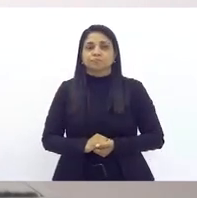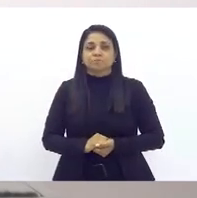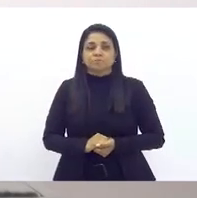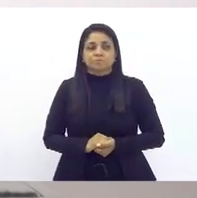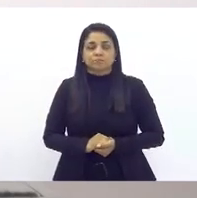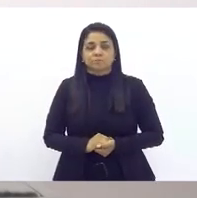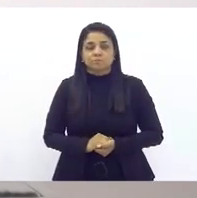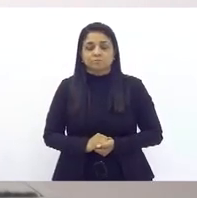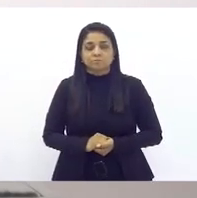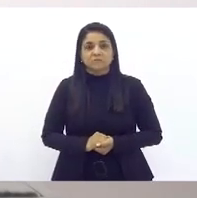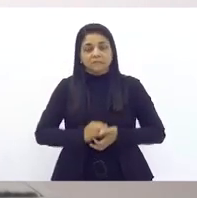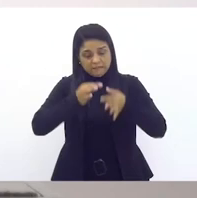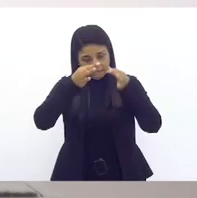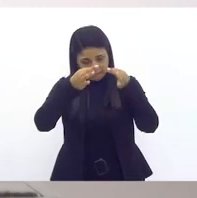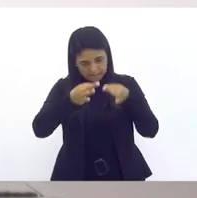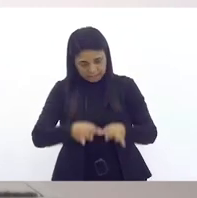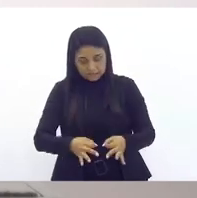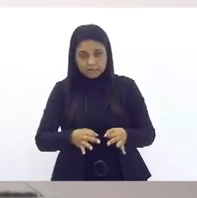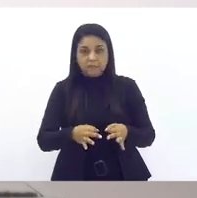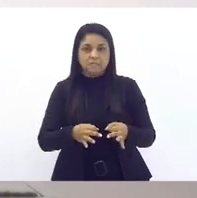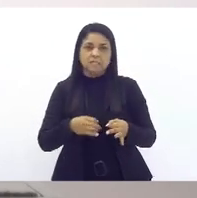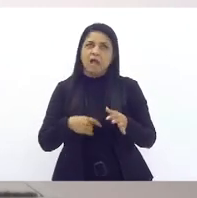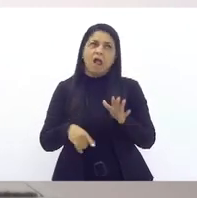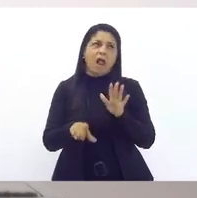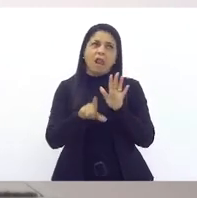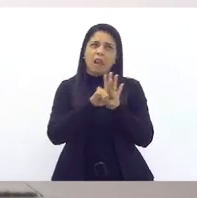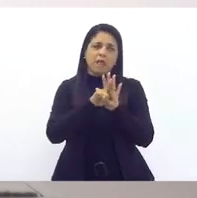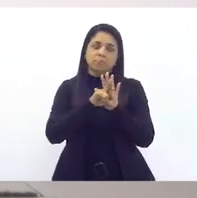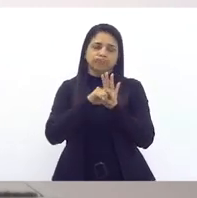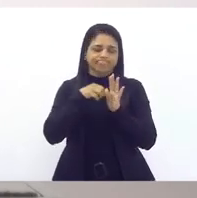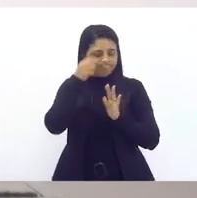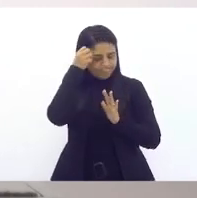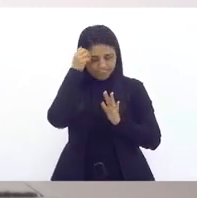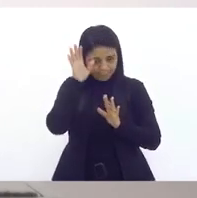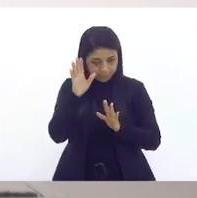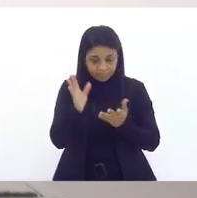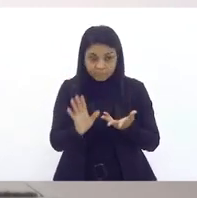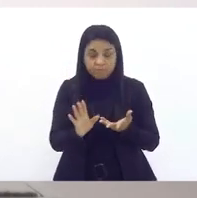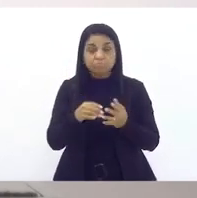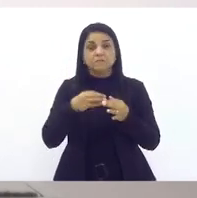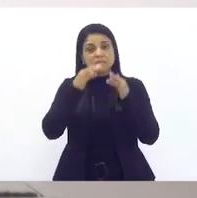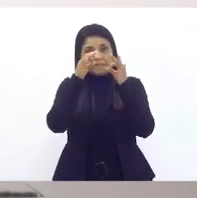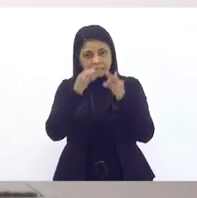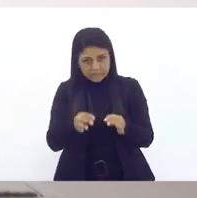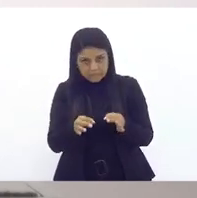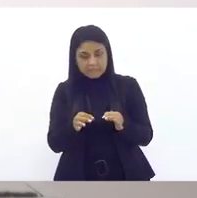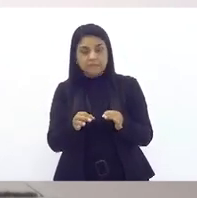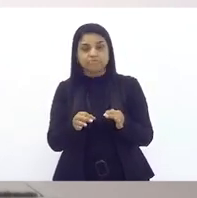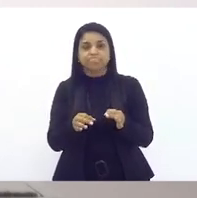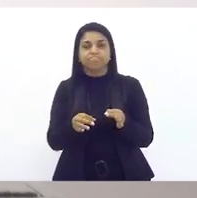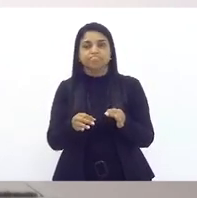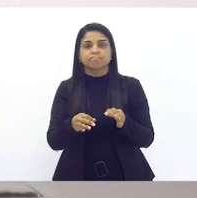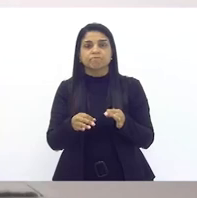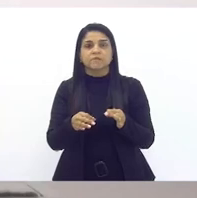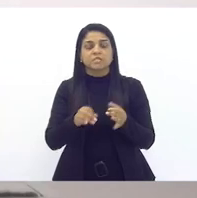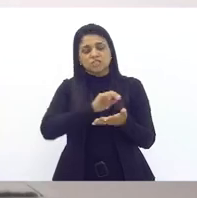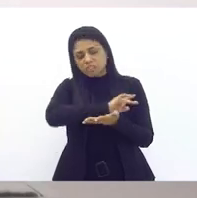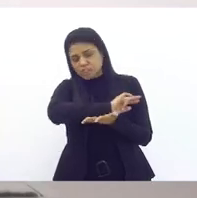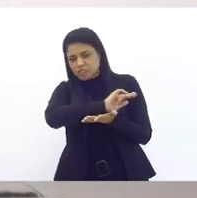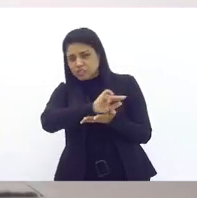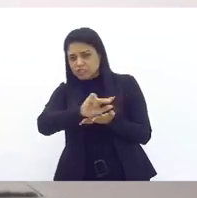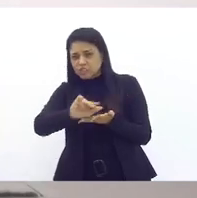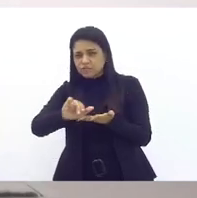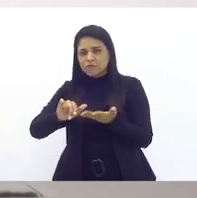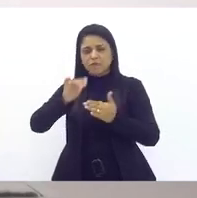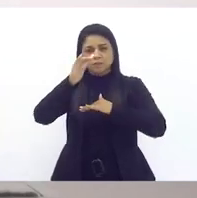eu tenho certeza, não tenho a lei de cor, né? Mas eu tenho certeza que as mais diversos planos